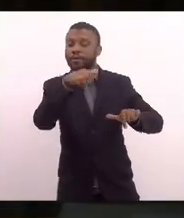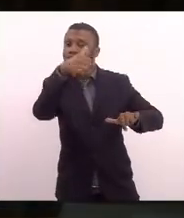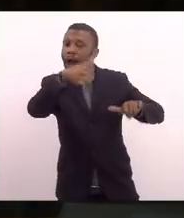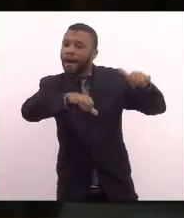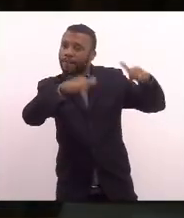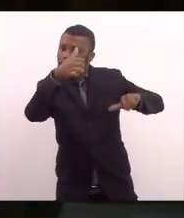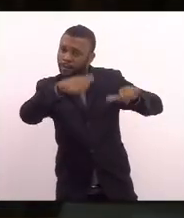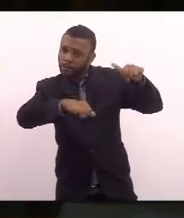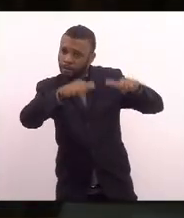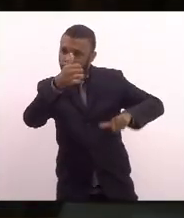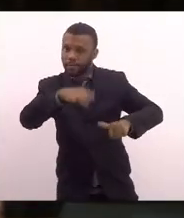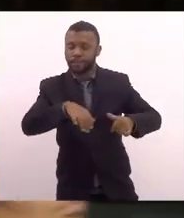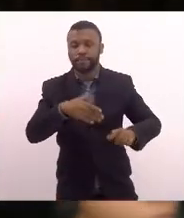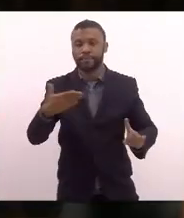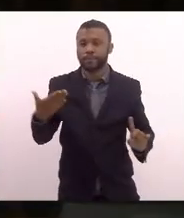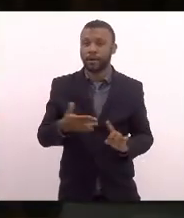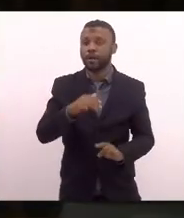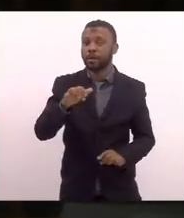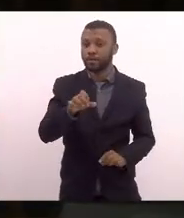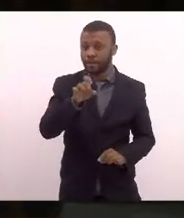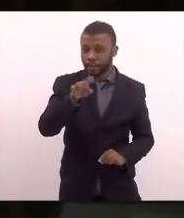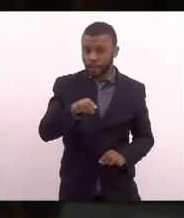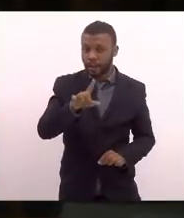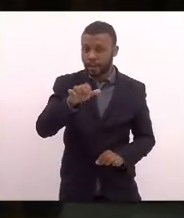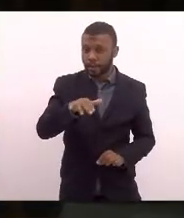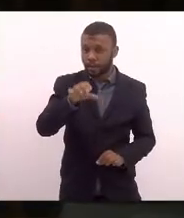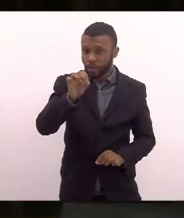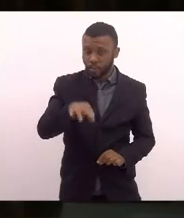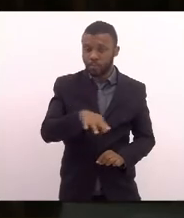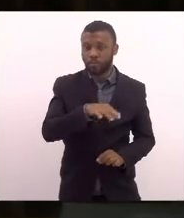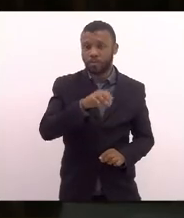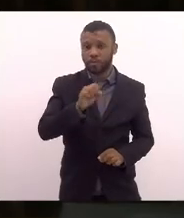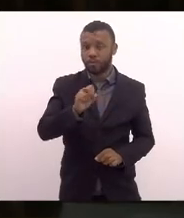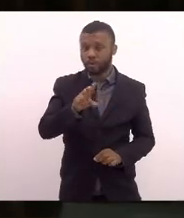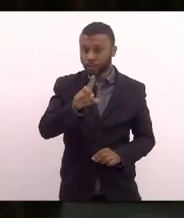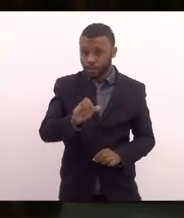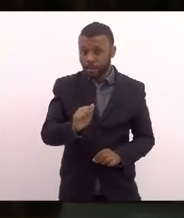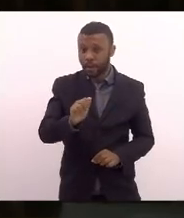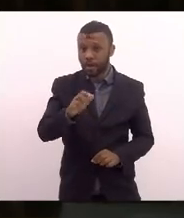avaliadores. Senhor José Lincoln Souza Cruz.